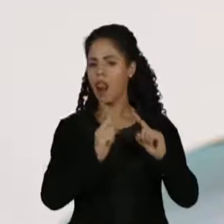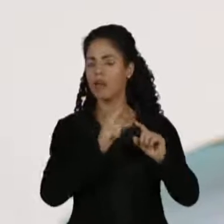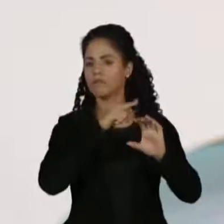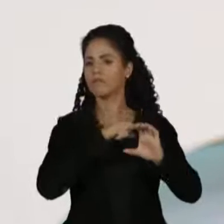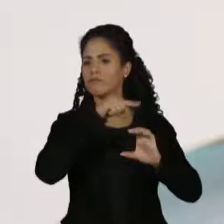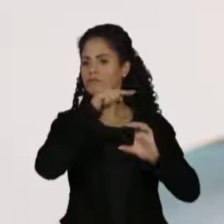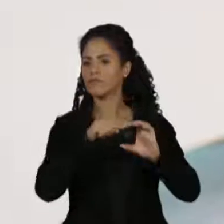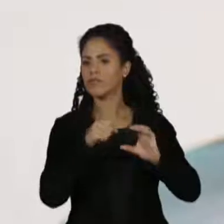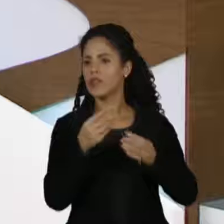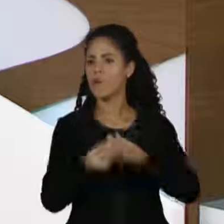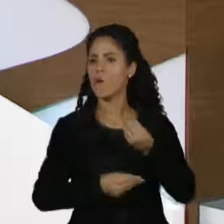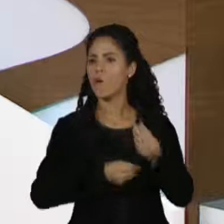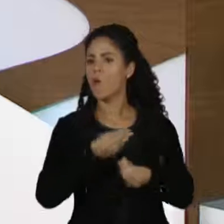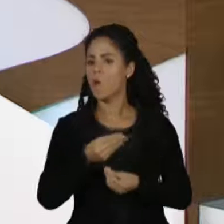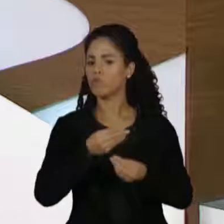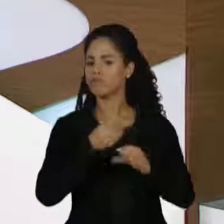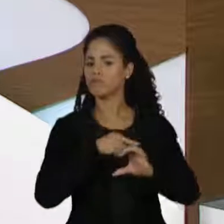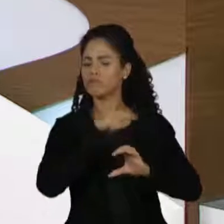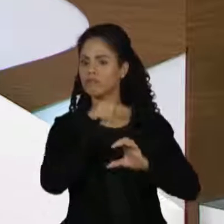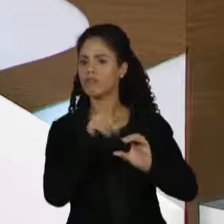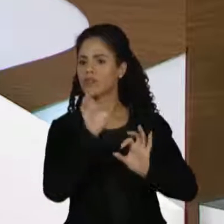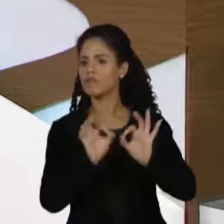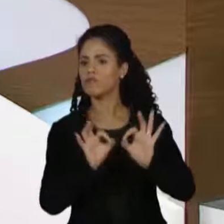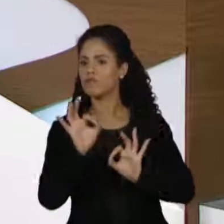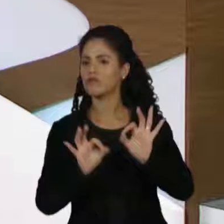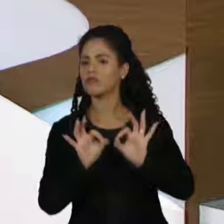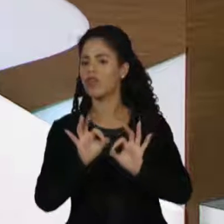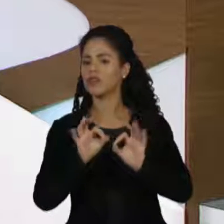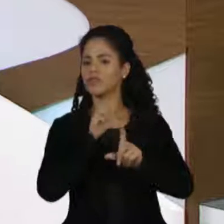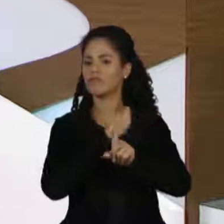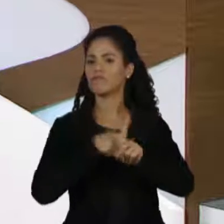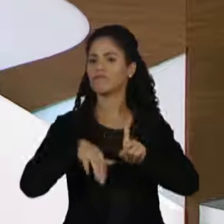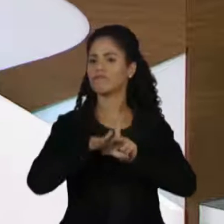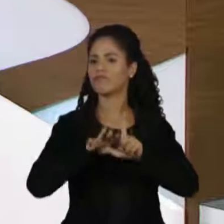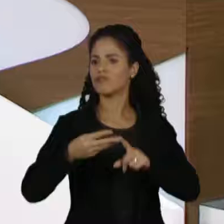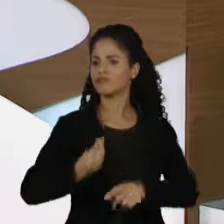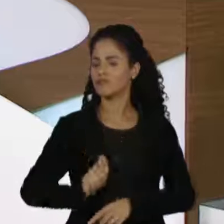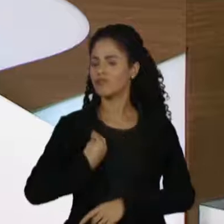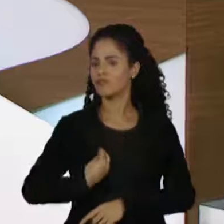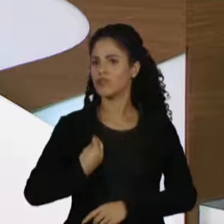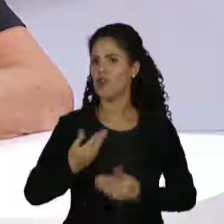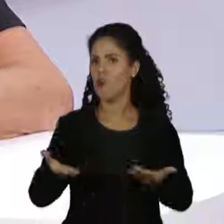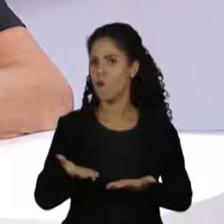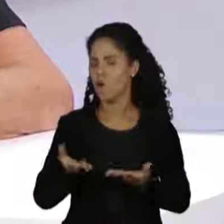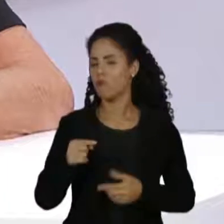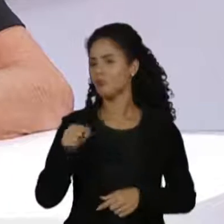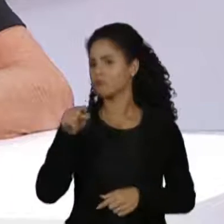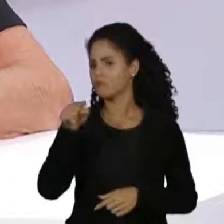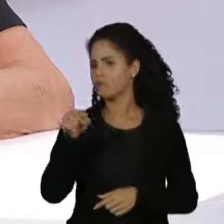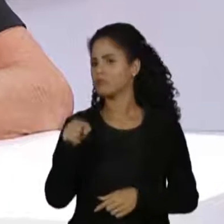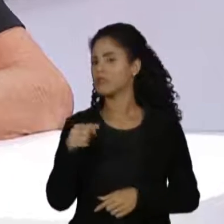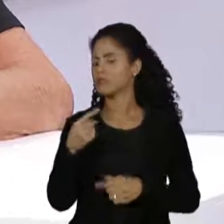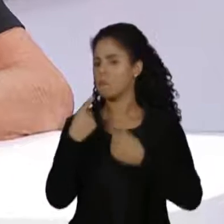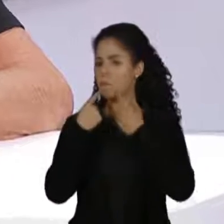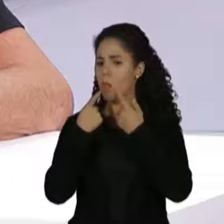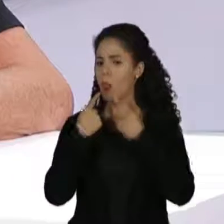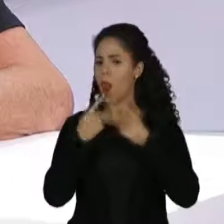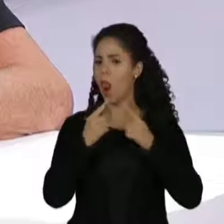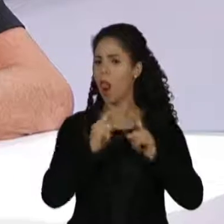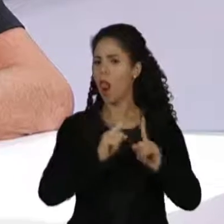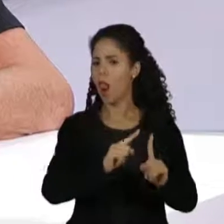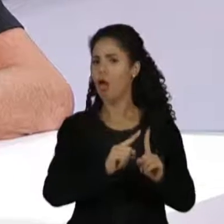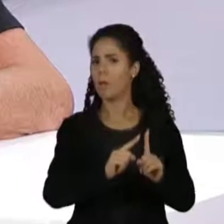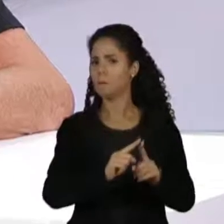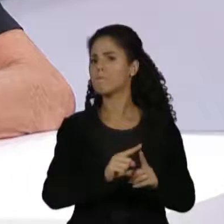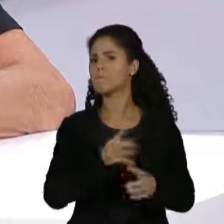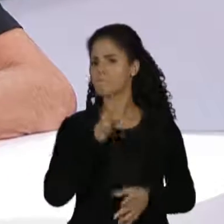bastante duramente a contribuição da ciência a esse projeto de sociedade que a gente implementou, né? Aliás, você faz uma tipificação criminal, né? Você